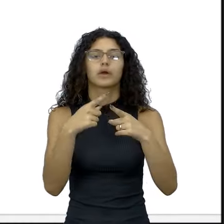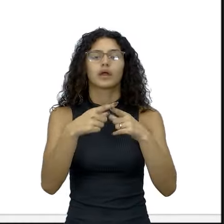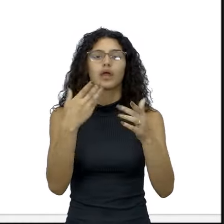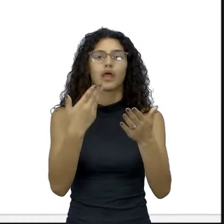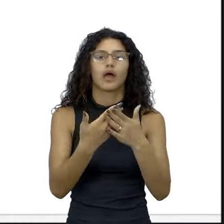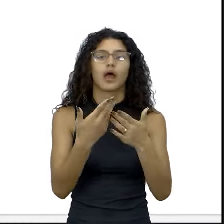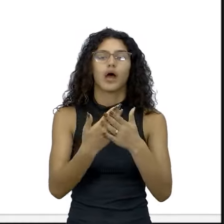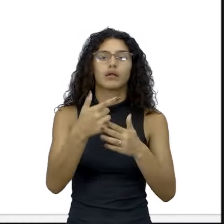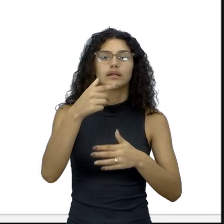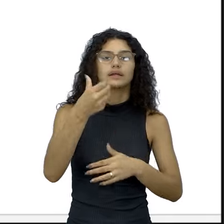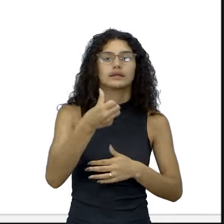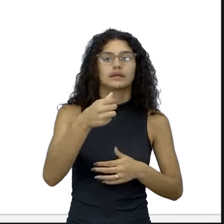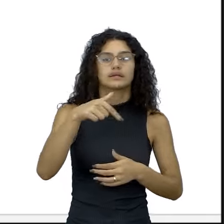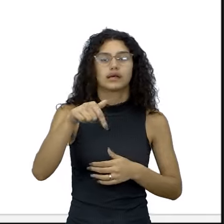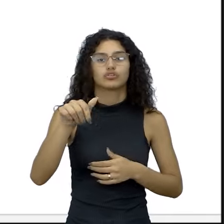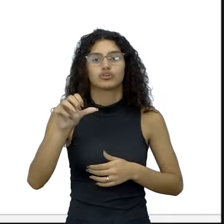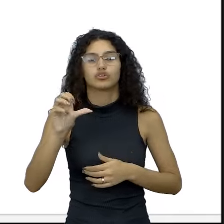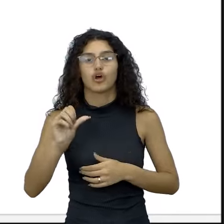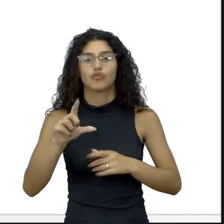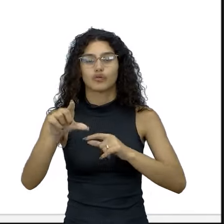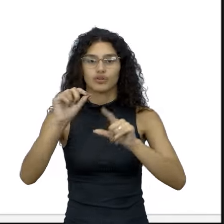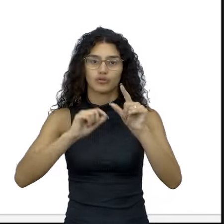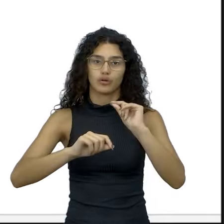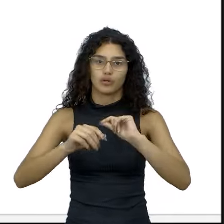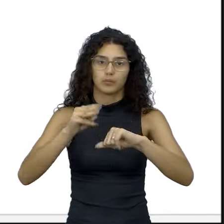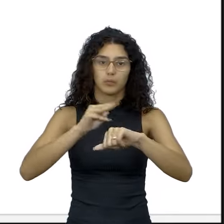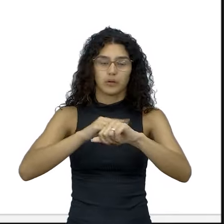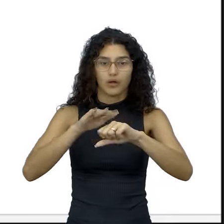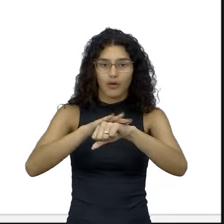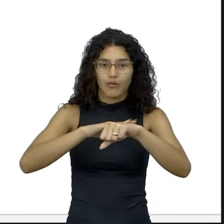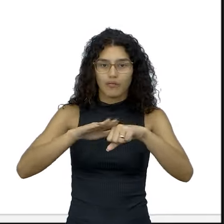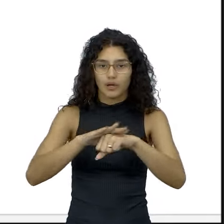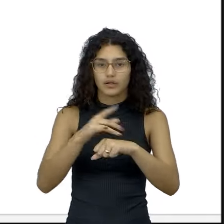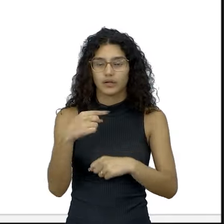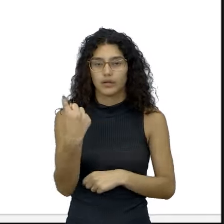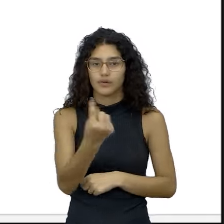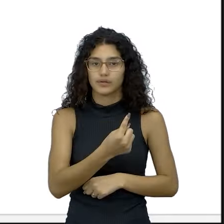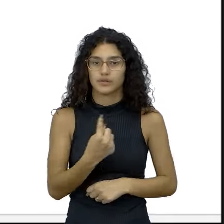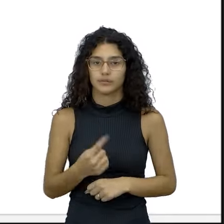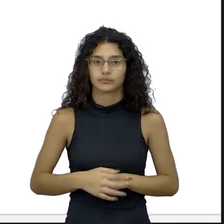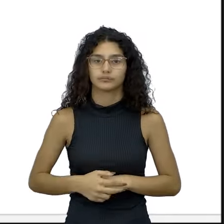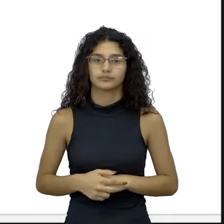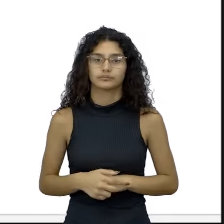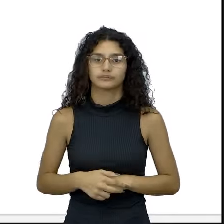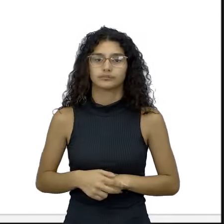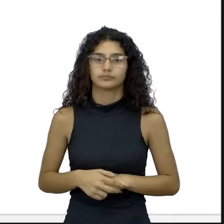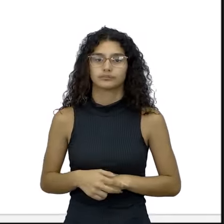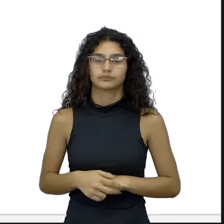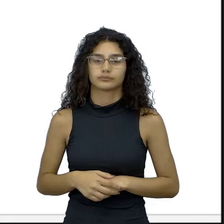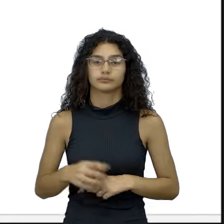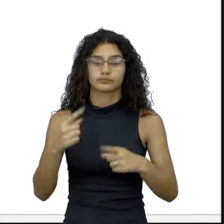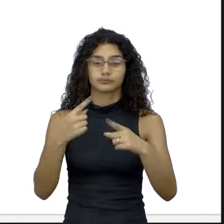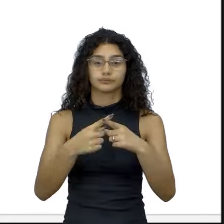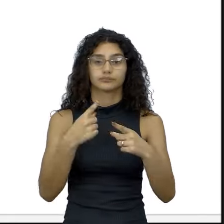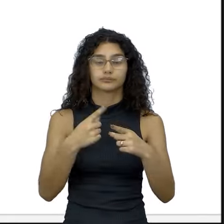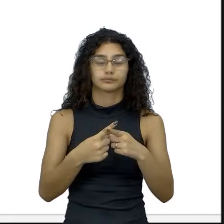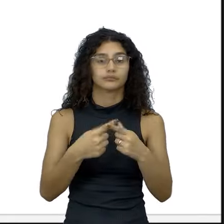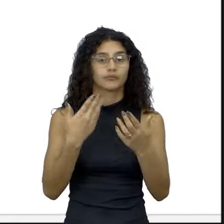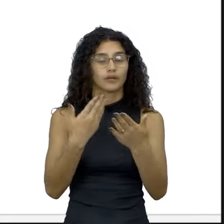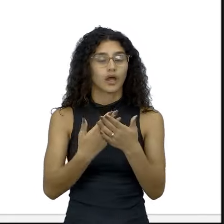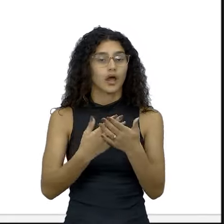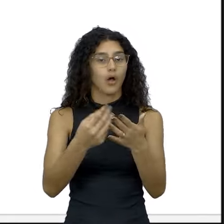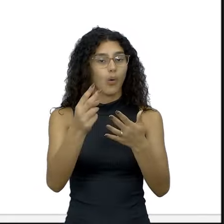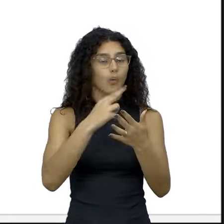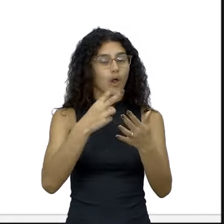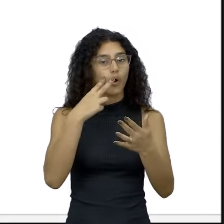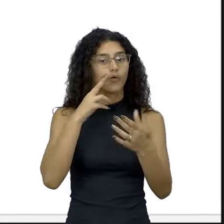6, 7 e 9 elas foram escolhidas para essa nossa conversa? Porque nestas aulas, os estudantes, eles leem